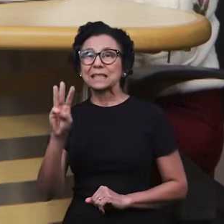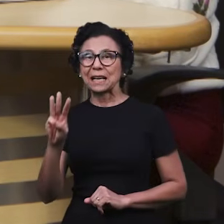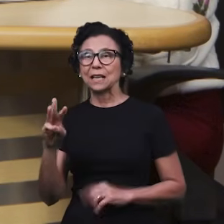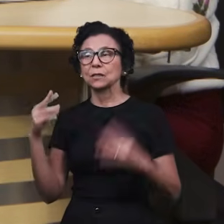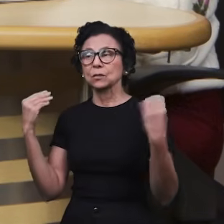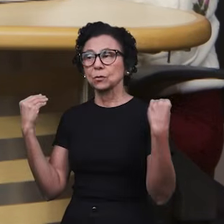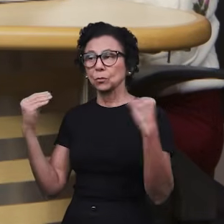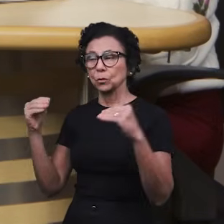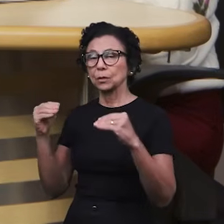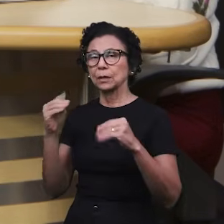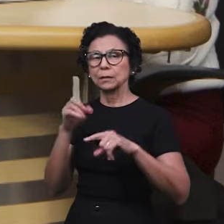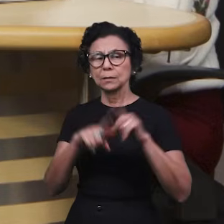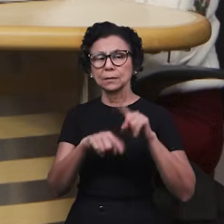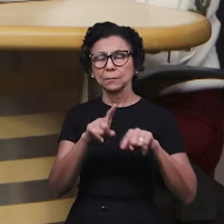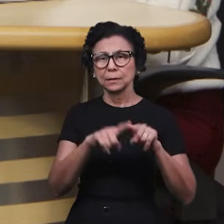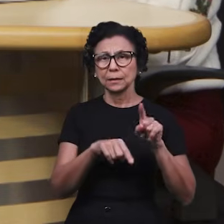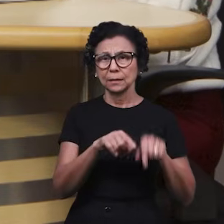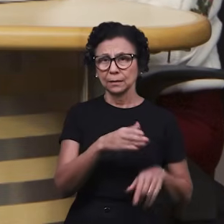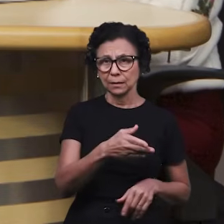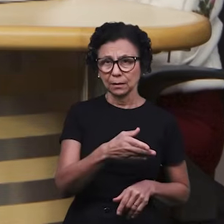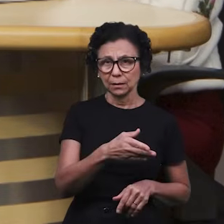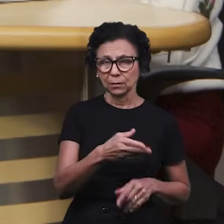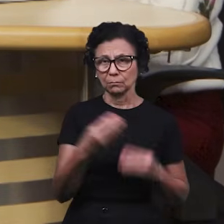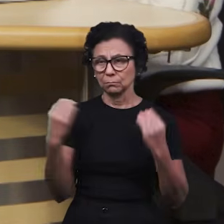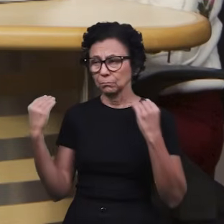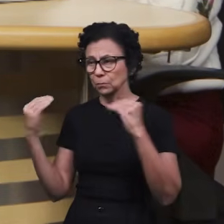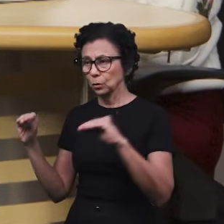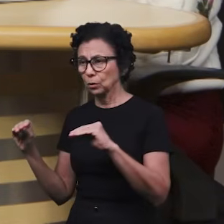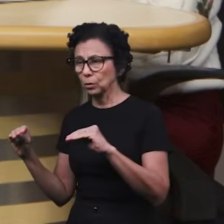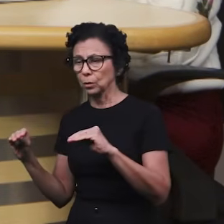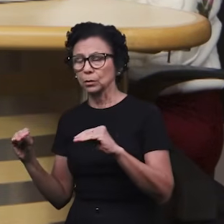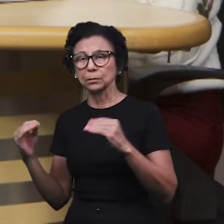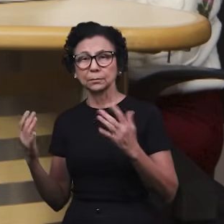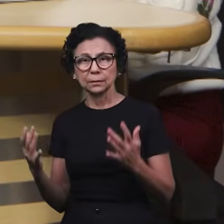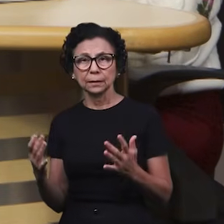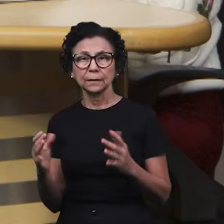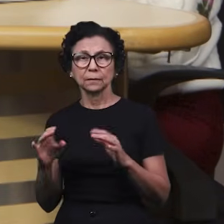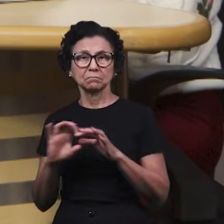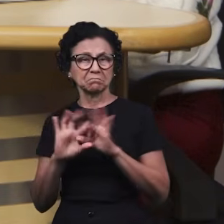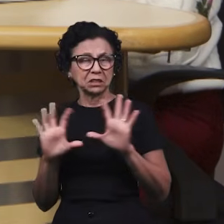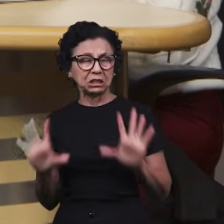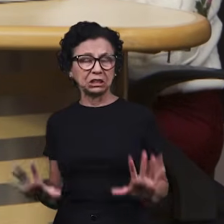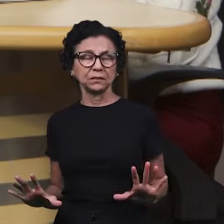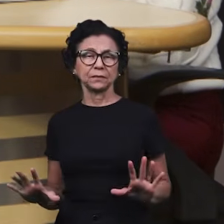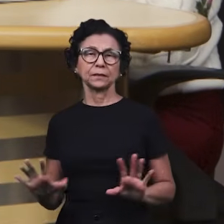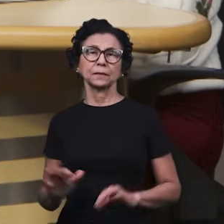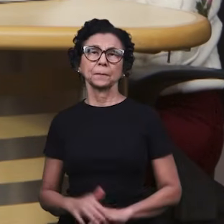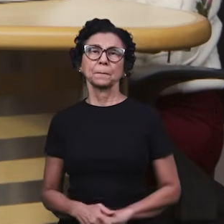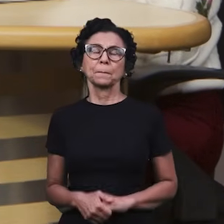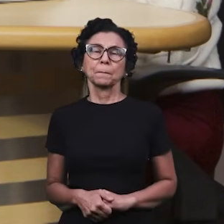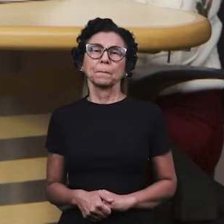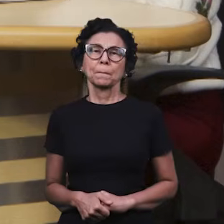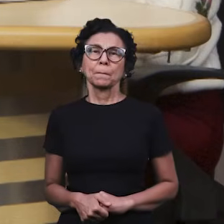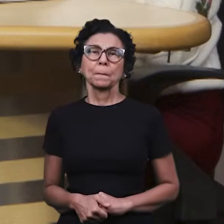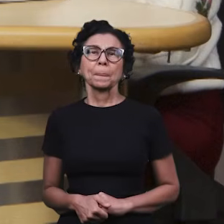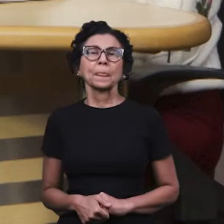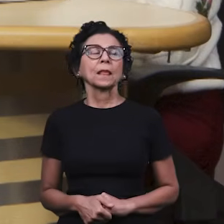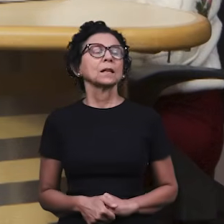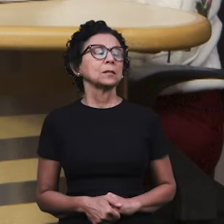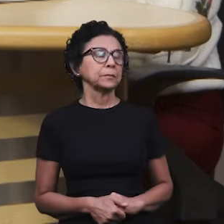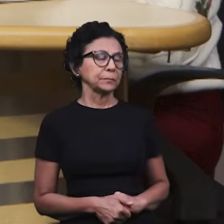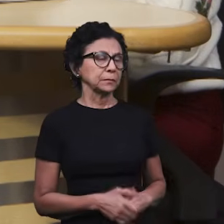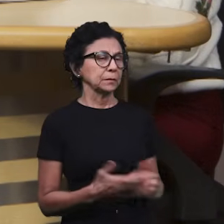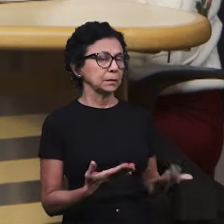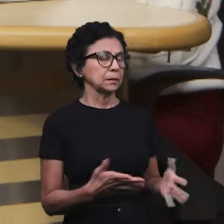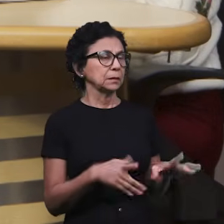conseguem compreender aonde esse recurso está sistematizado, assim como esse material da revistinha da EBD, que também está disponível